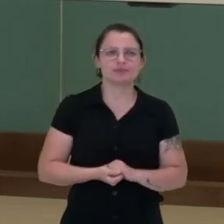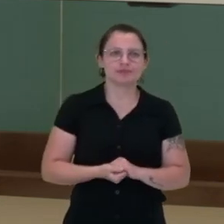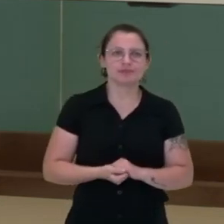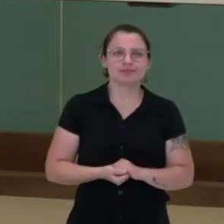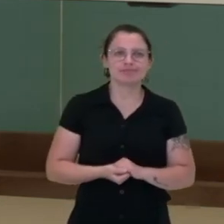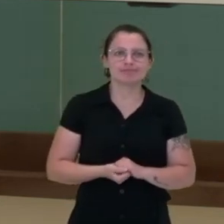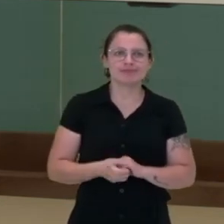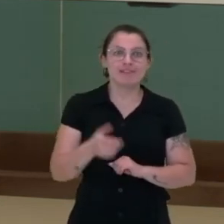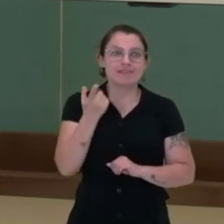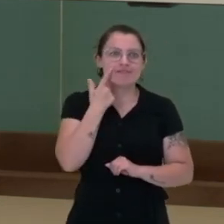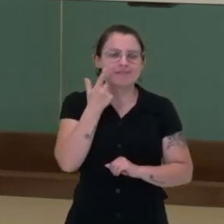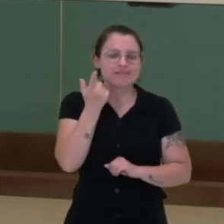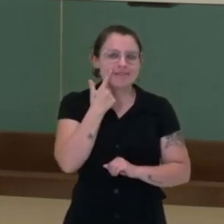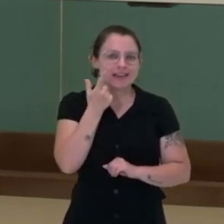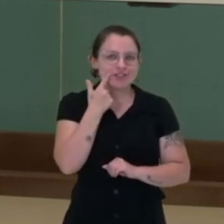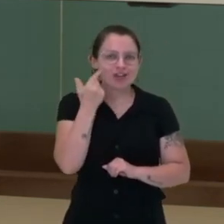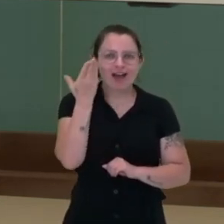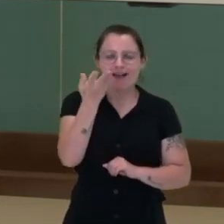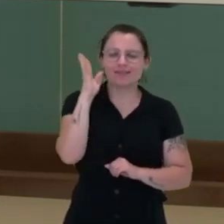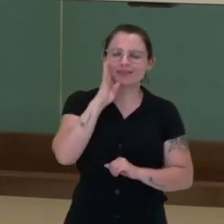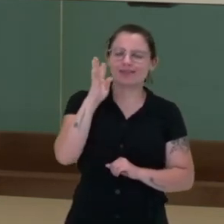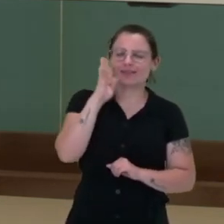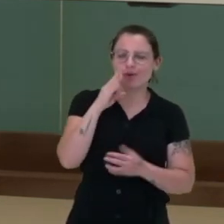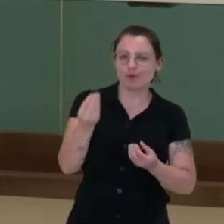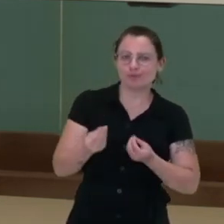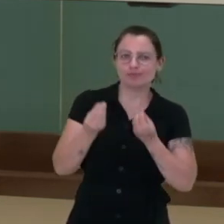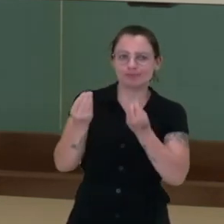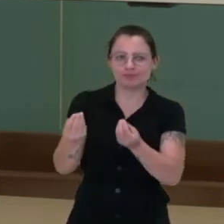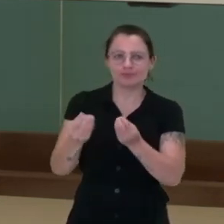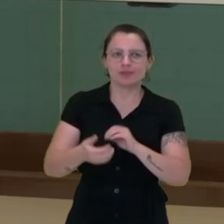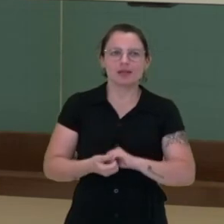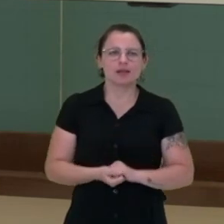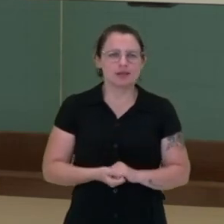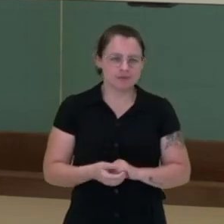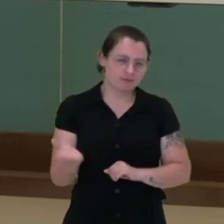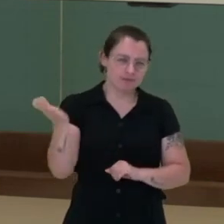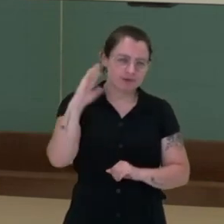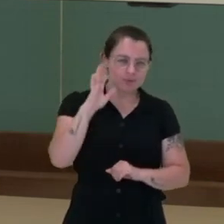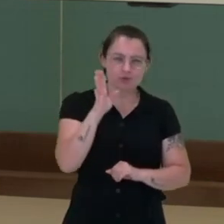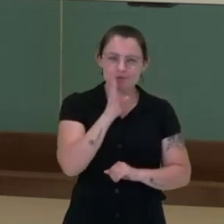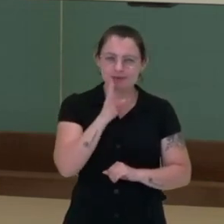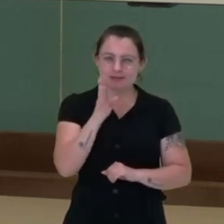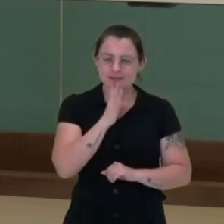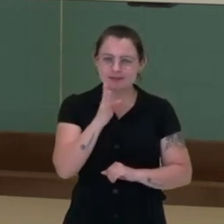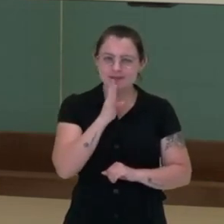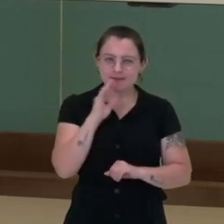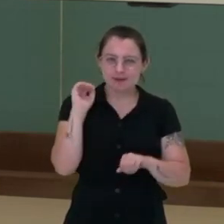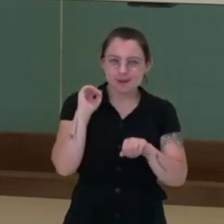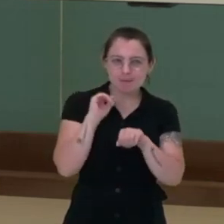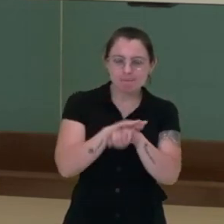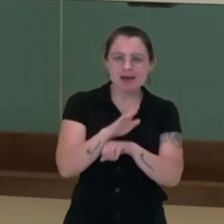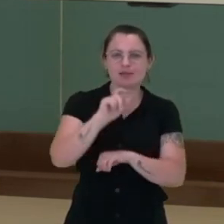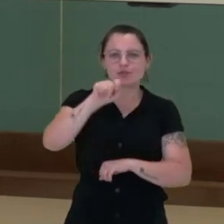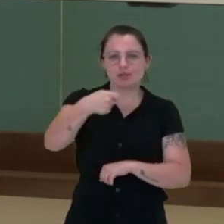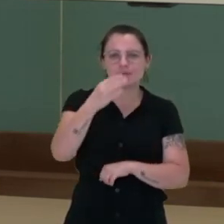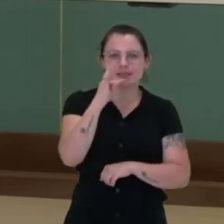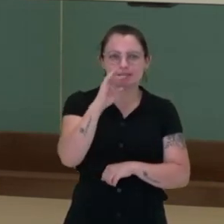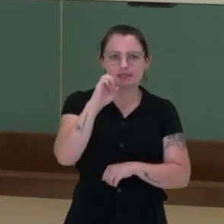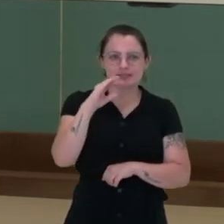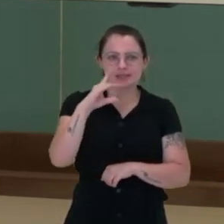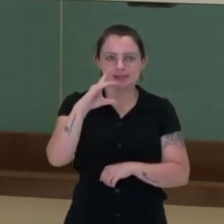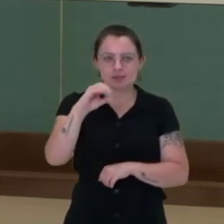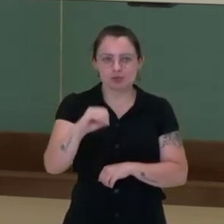E olha que legal que eu trago para você. Vamos conhecer um pouquinho mais sobre esses tecidos que nós aprendemos nessa